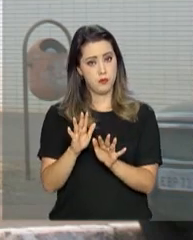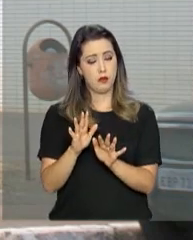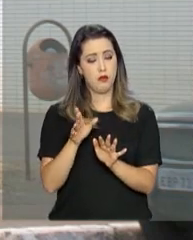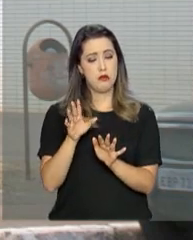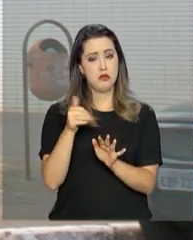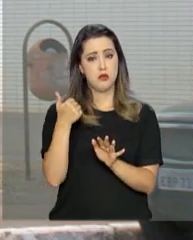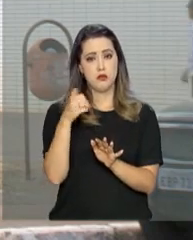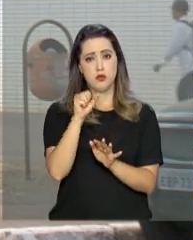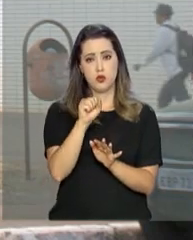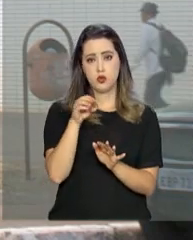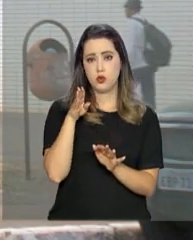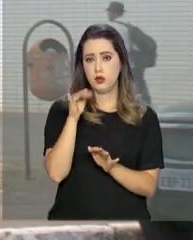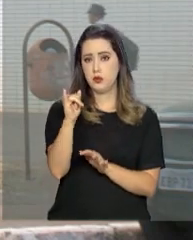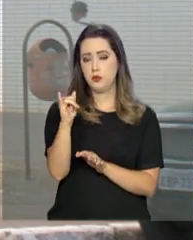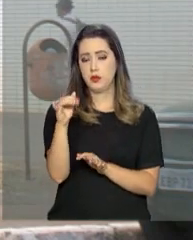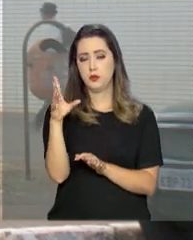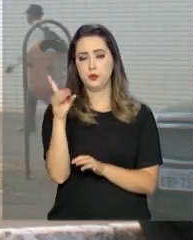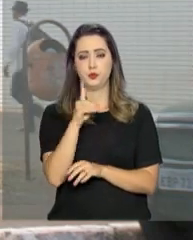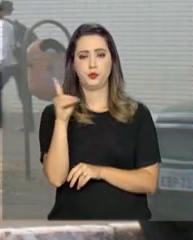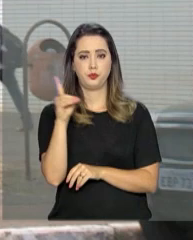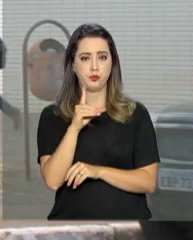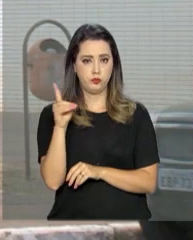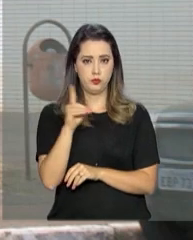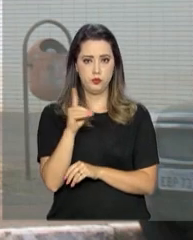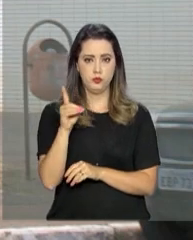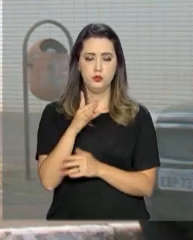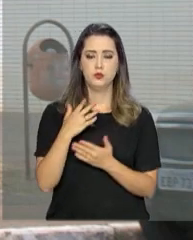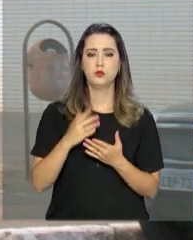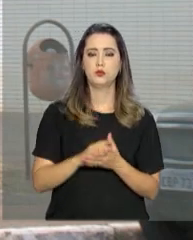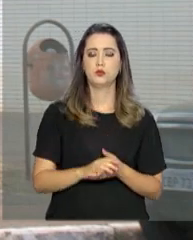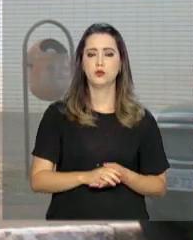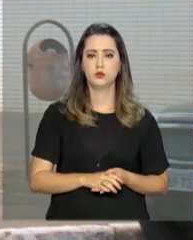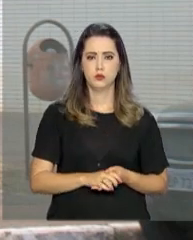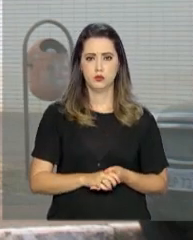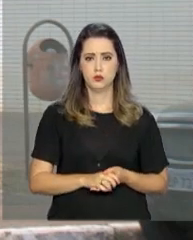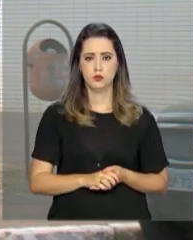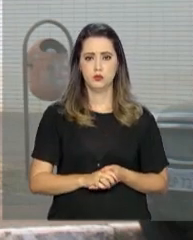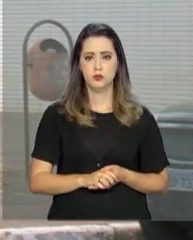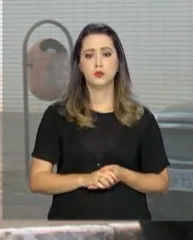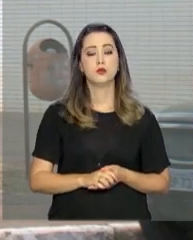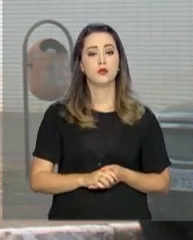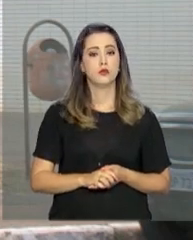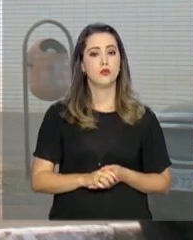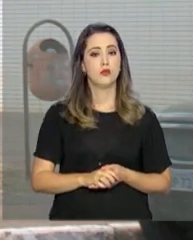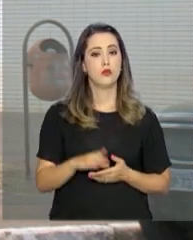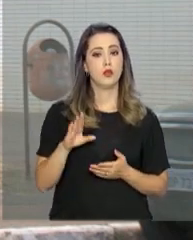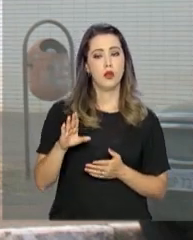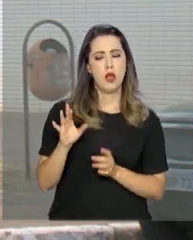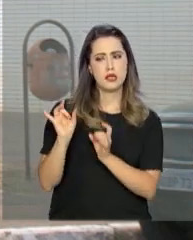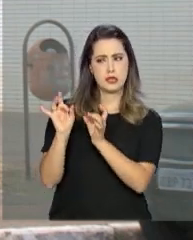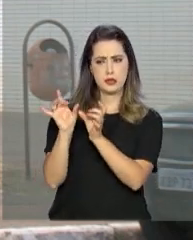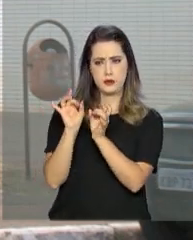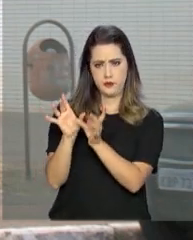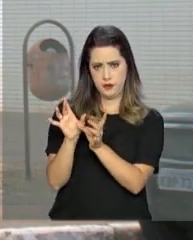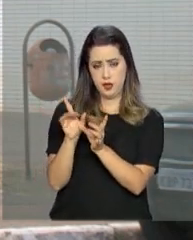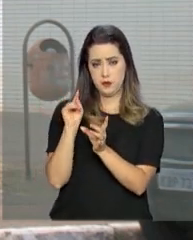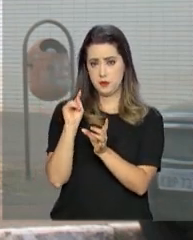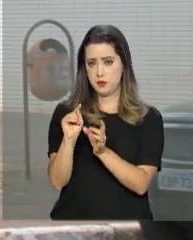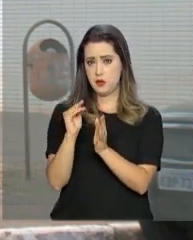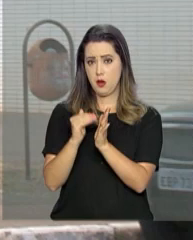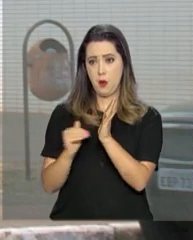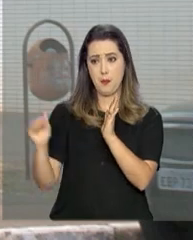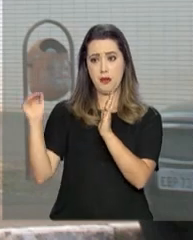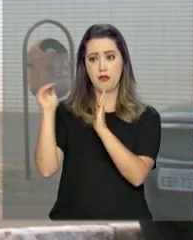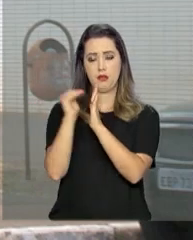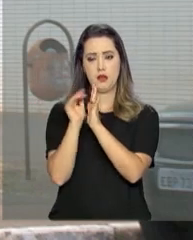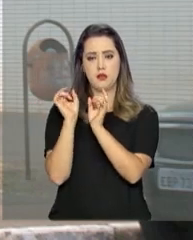registraram 18 bilhões e 643 milhões de dólares. No caso das exportações, aumentaram